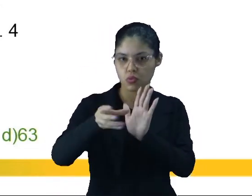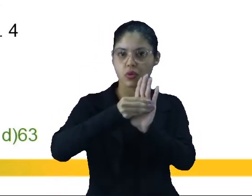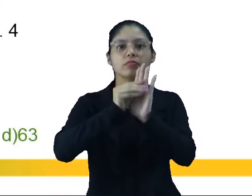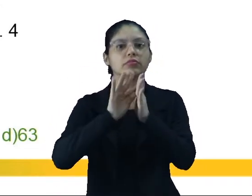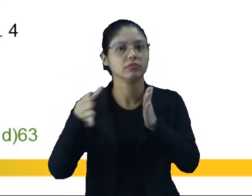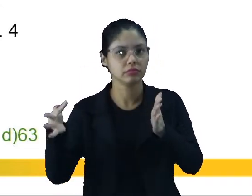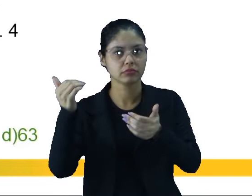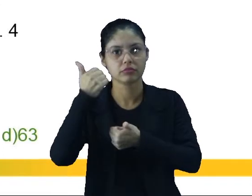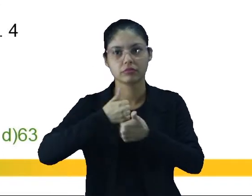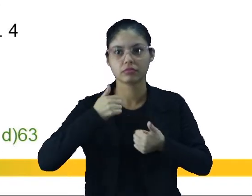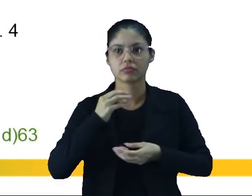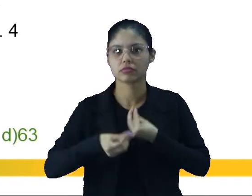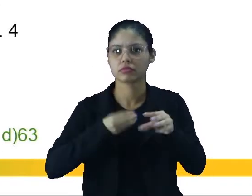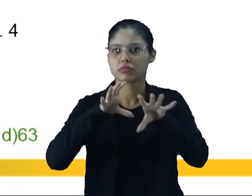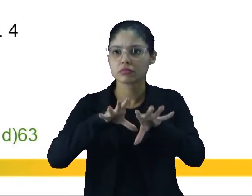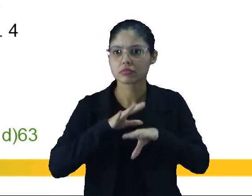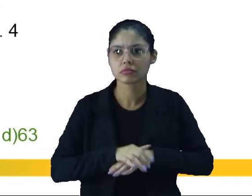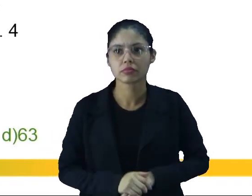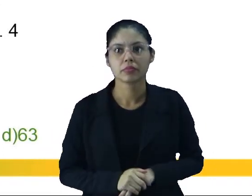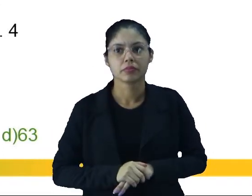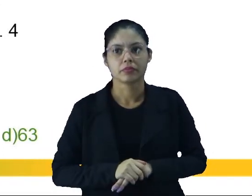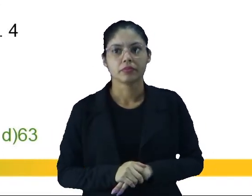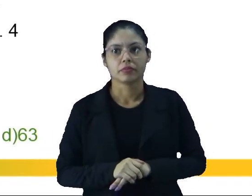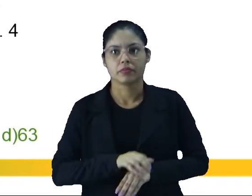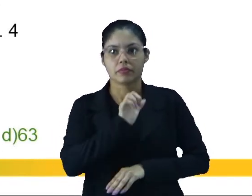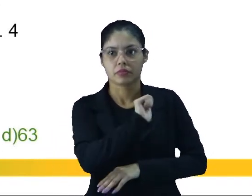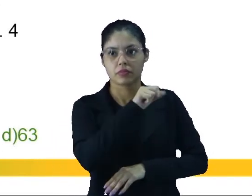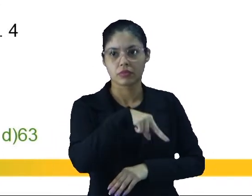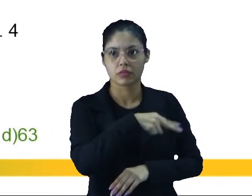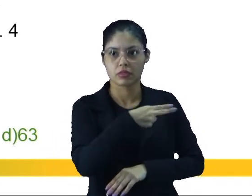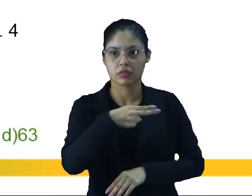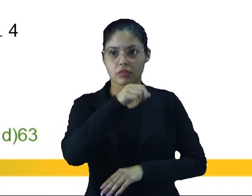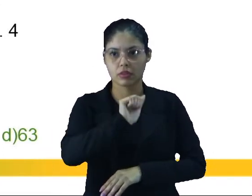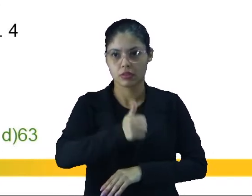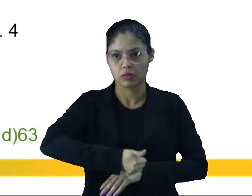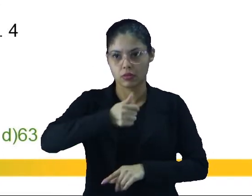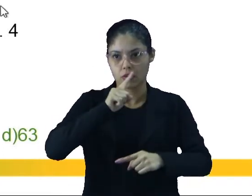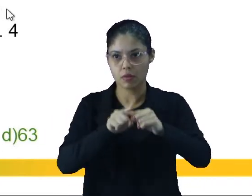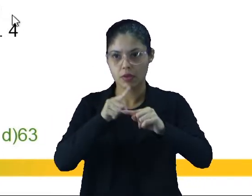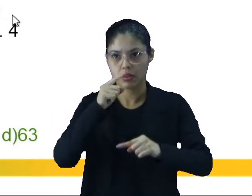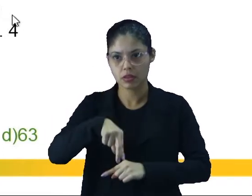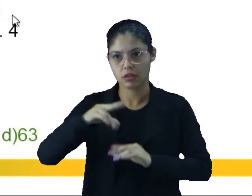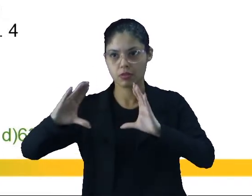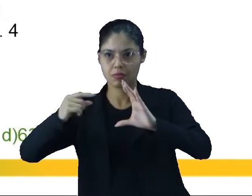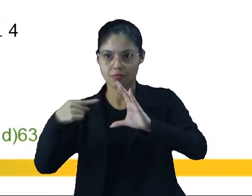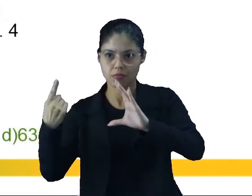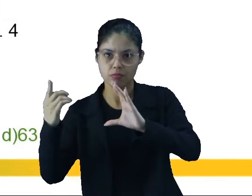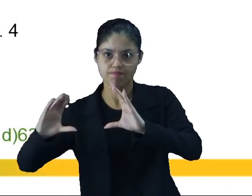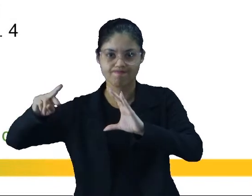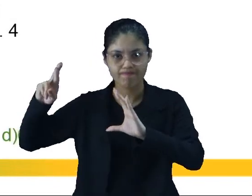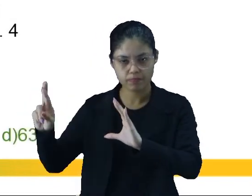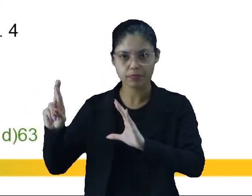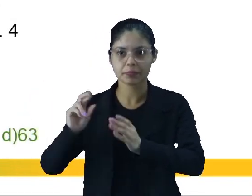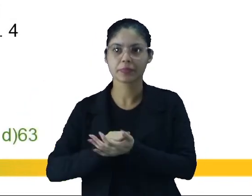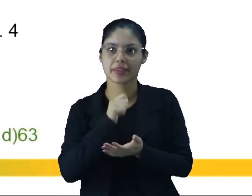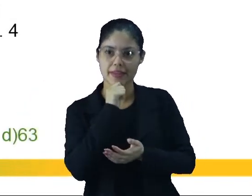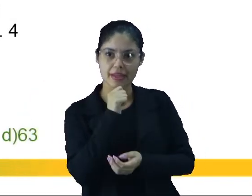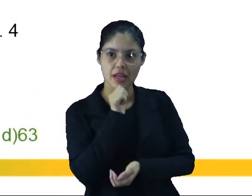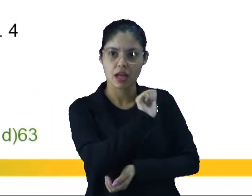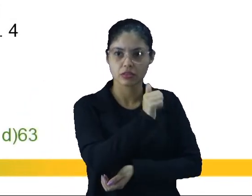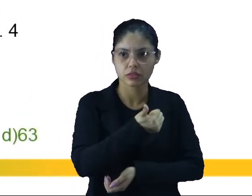fórmula. Como é que é isso, professor? AN é igual a 1 mais N menos 1 vezes R. Eu